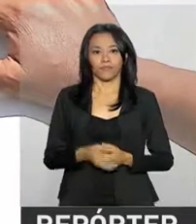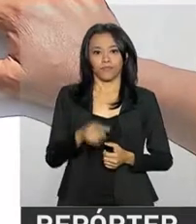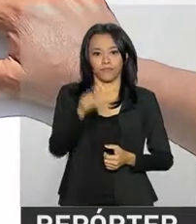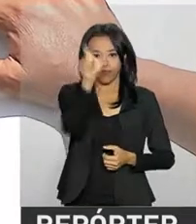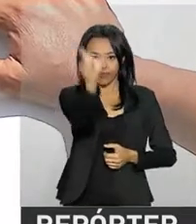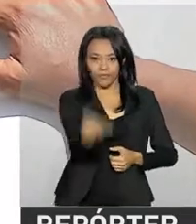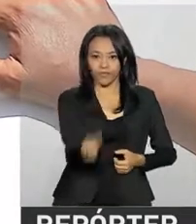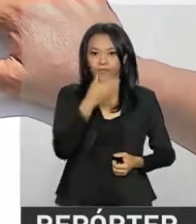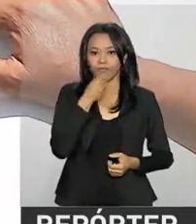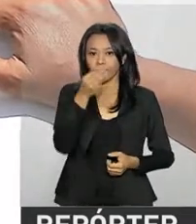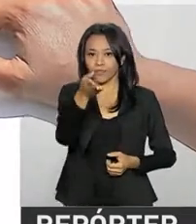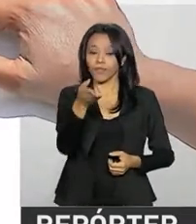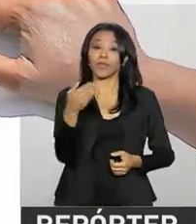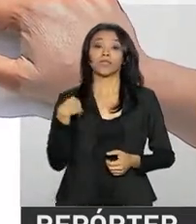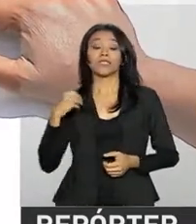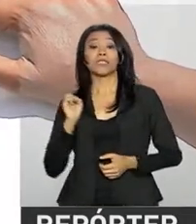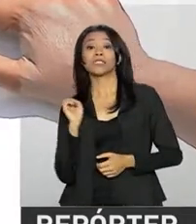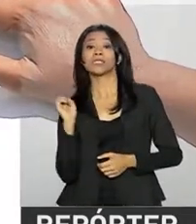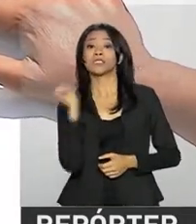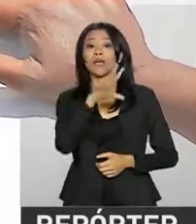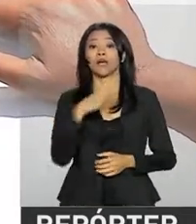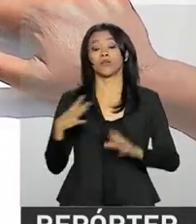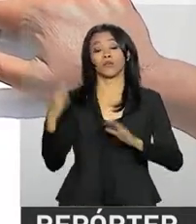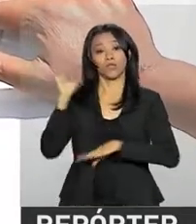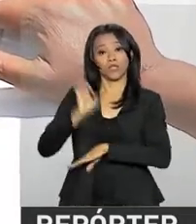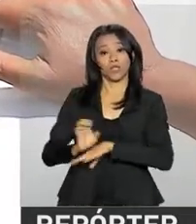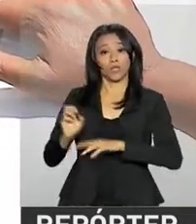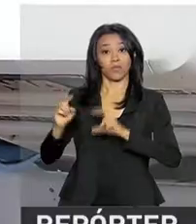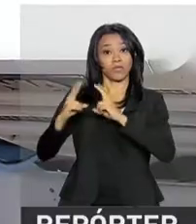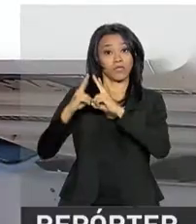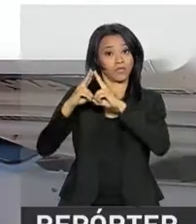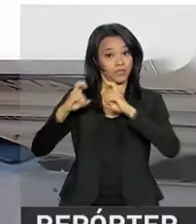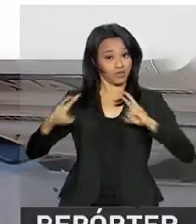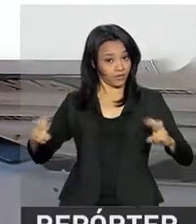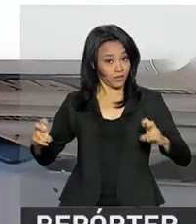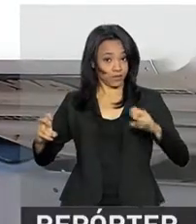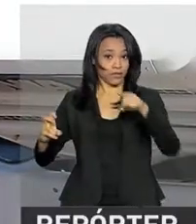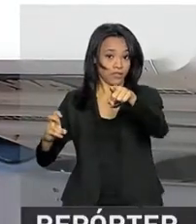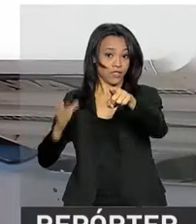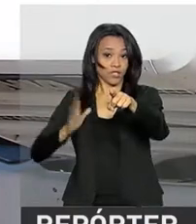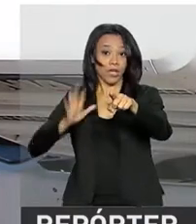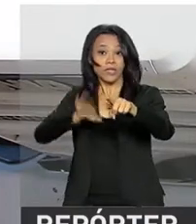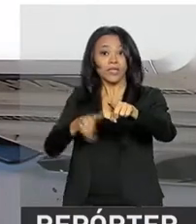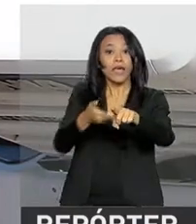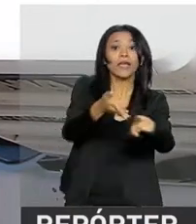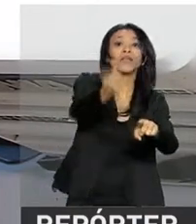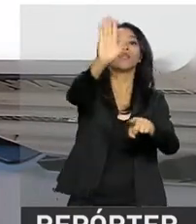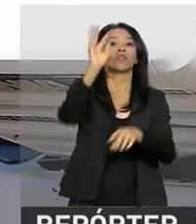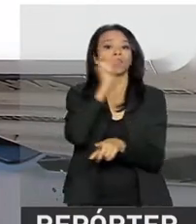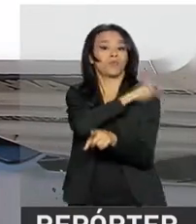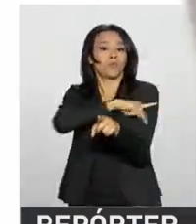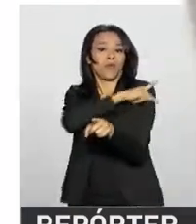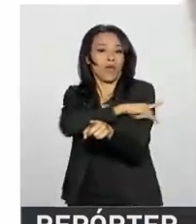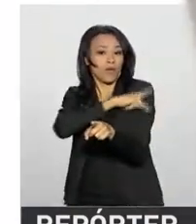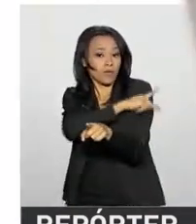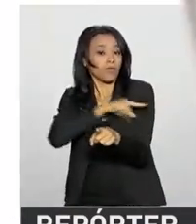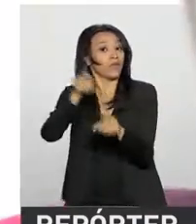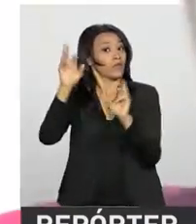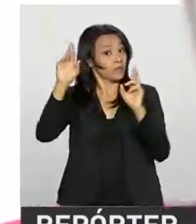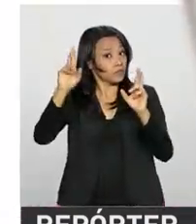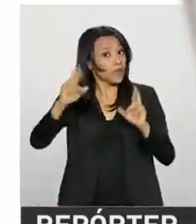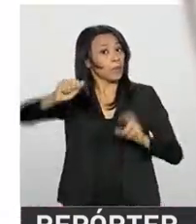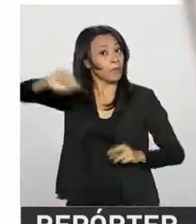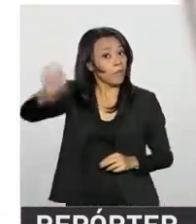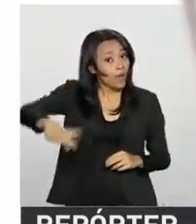Evilásio saiu de Santa Catarina no sábado e já abasteceu com desconto. Ele está indo para o Piauí e espera também encontrar